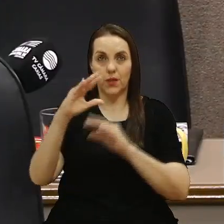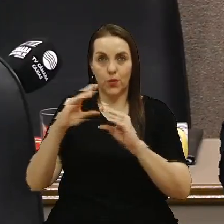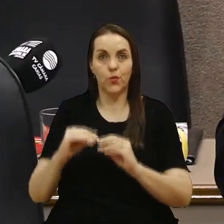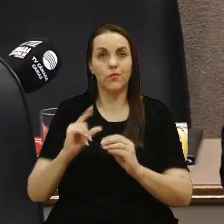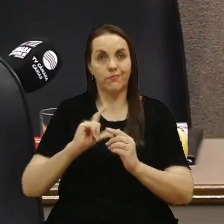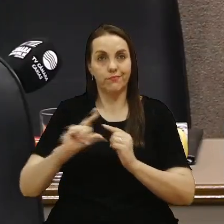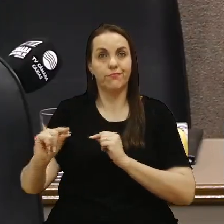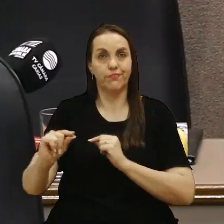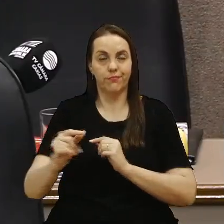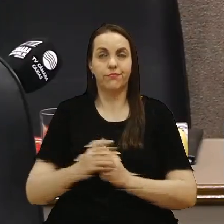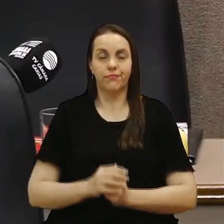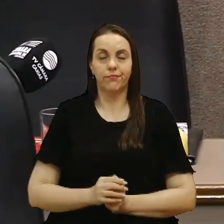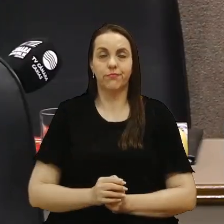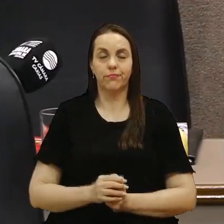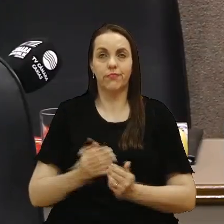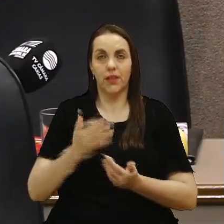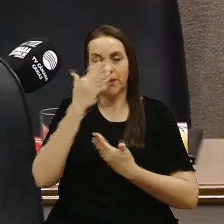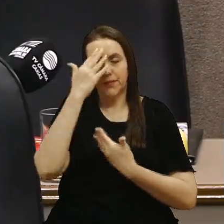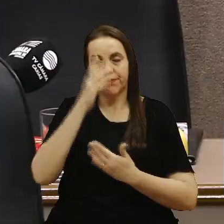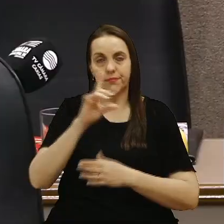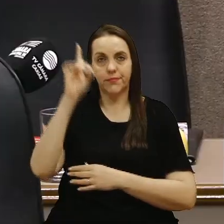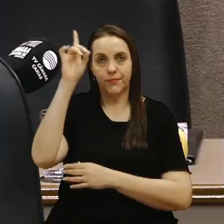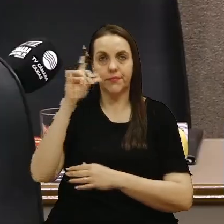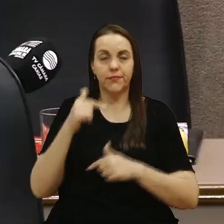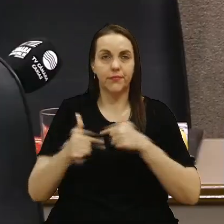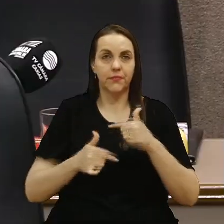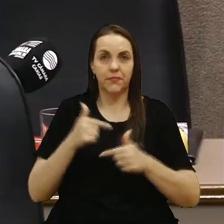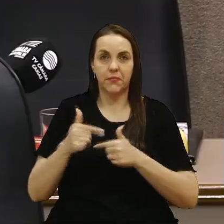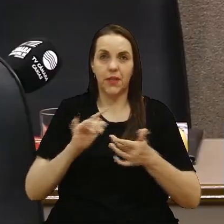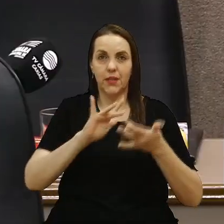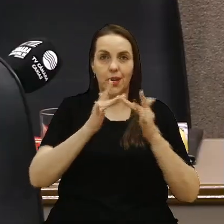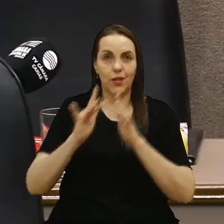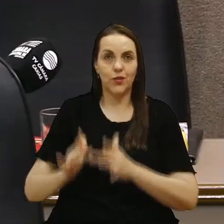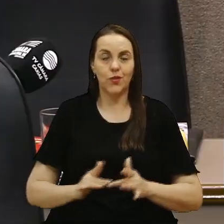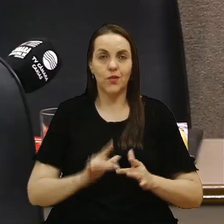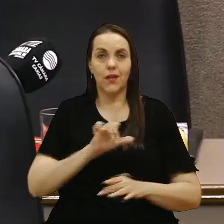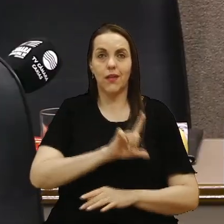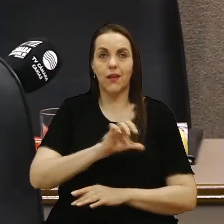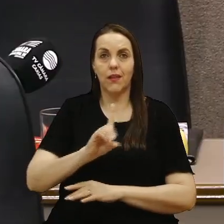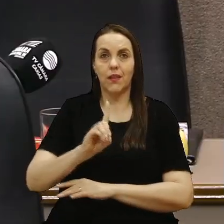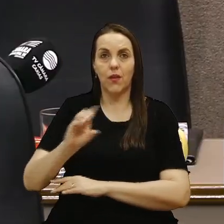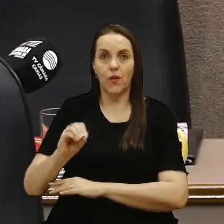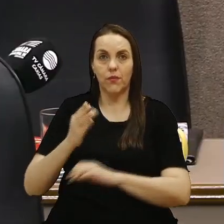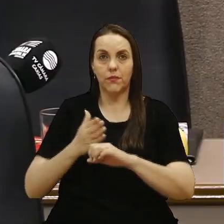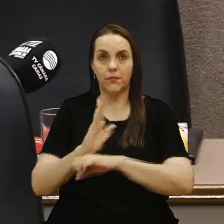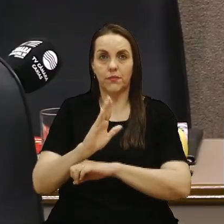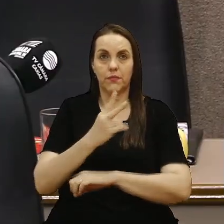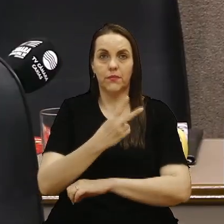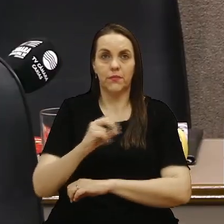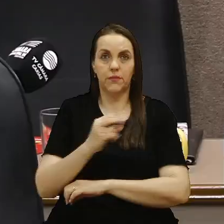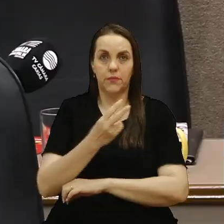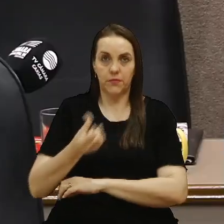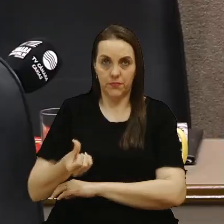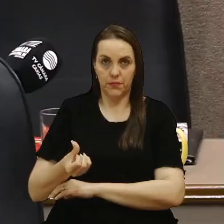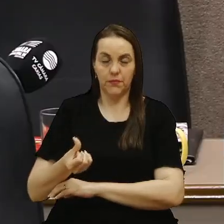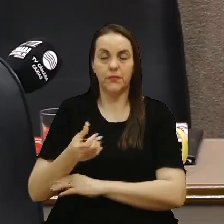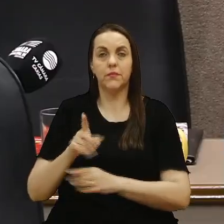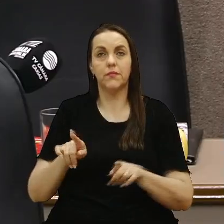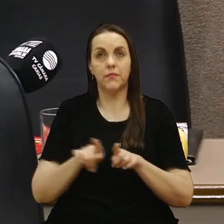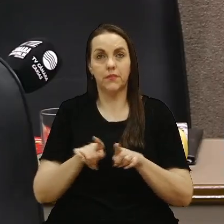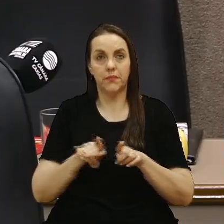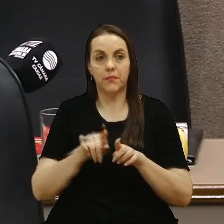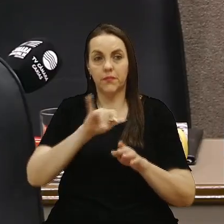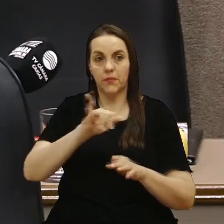e, graças a Deus, ao trabalho e às boas articulações feitas aqui nesta casa, a LDO aprovada aí para o ano de 2026. Nesse mesmo sentido, presidente,